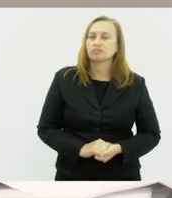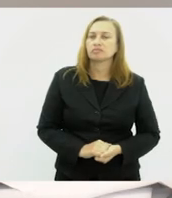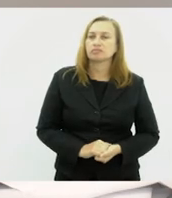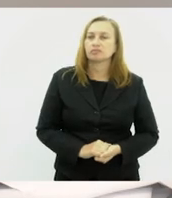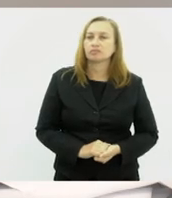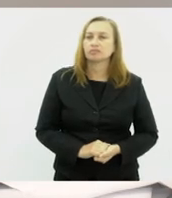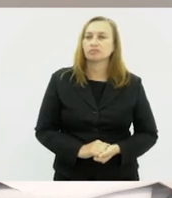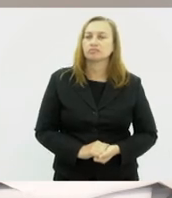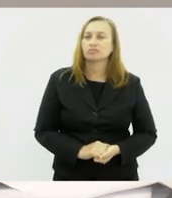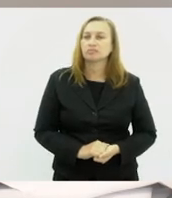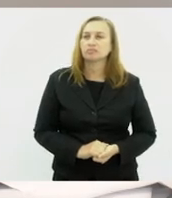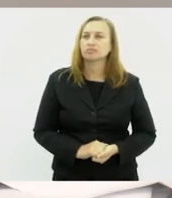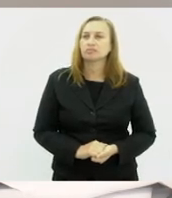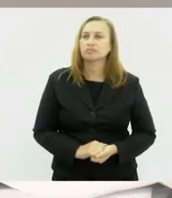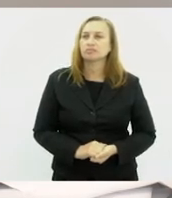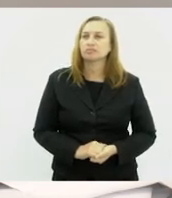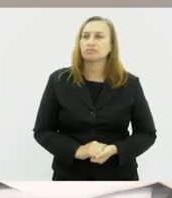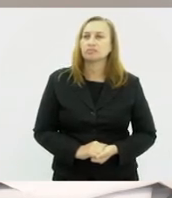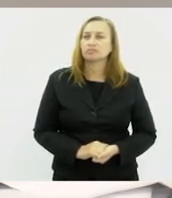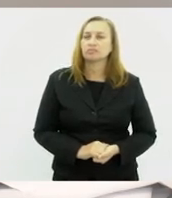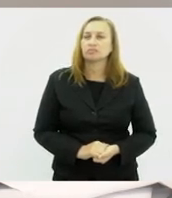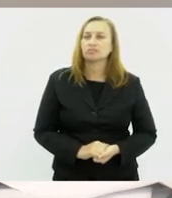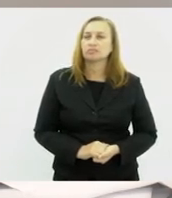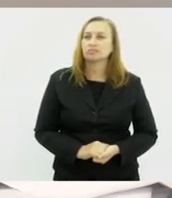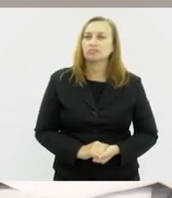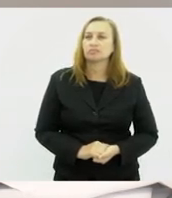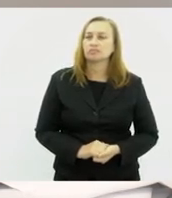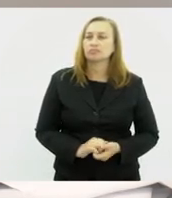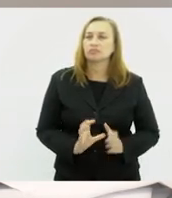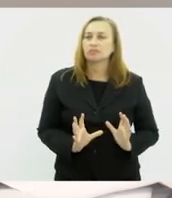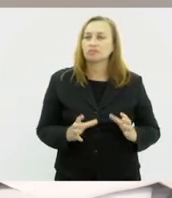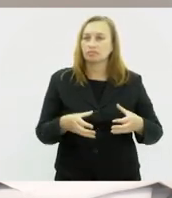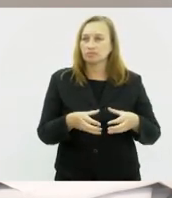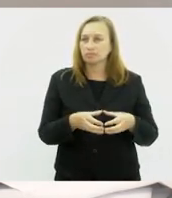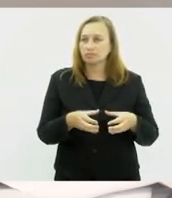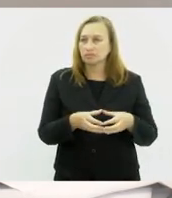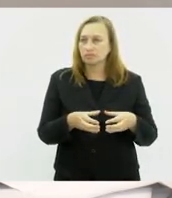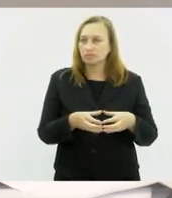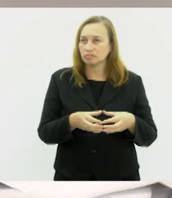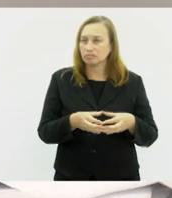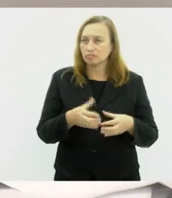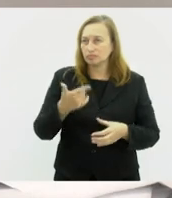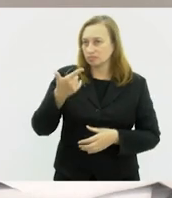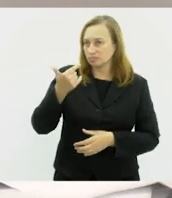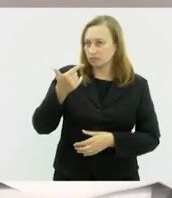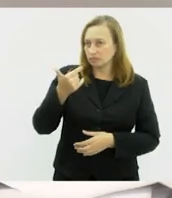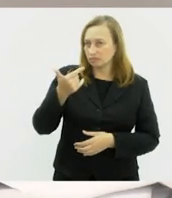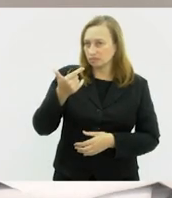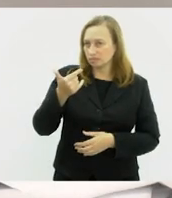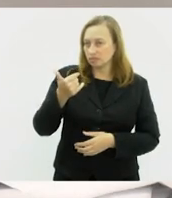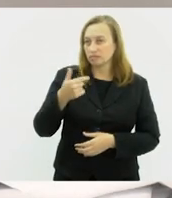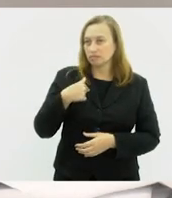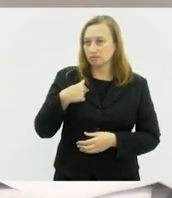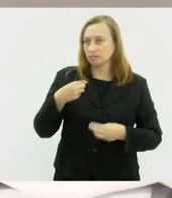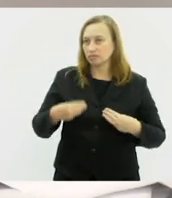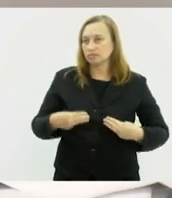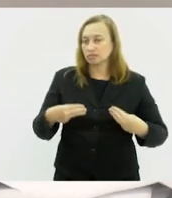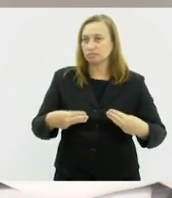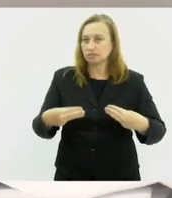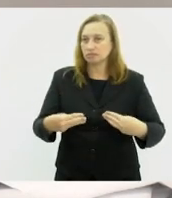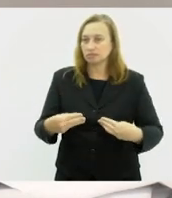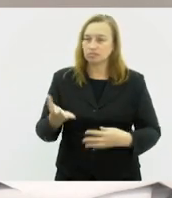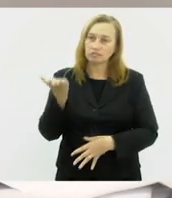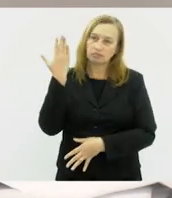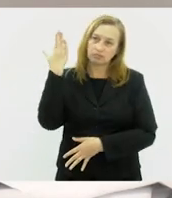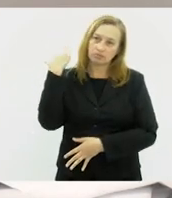ambiente eu participei a bancada da bala me convocou quanto Ministro enquanto era Ministro quis